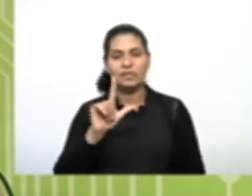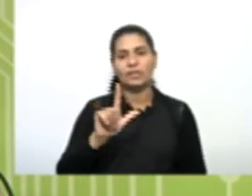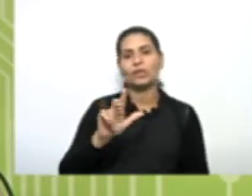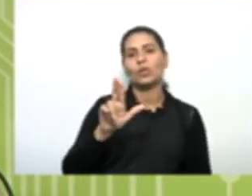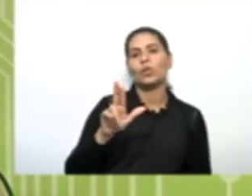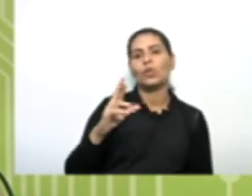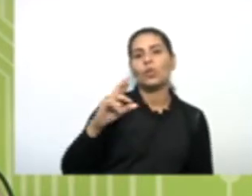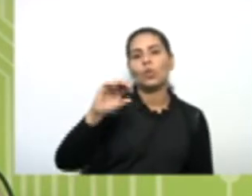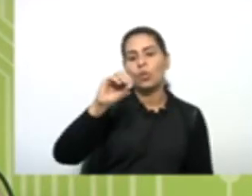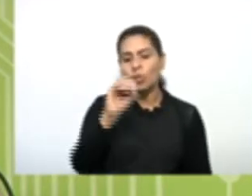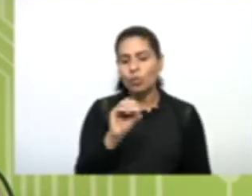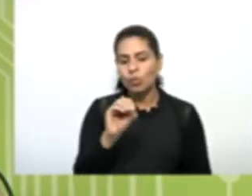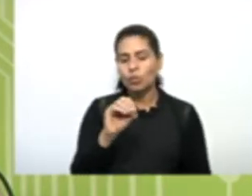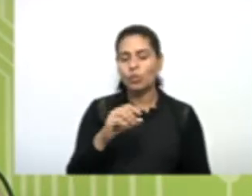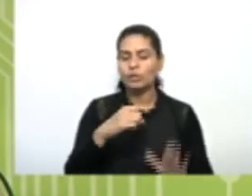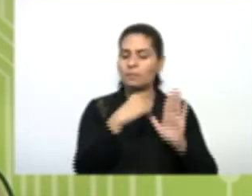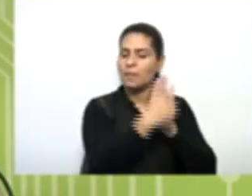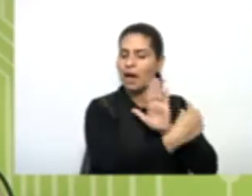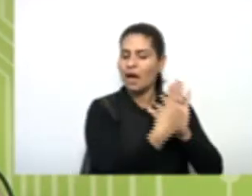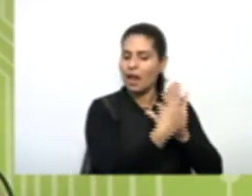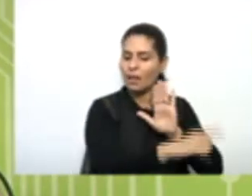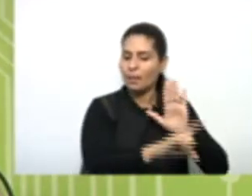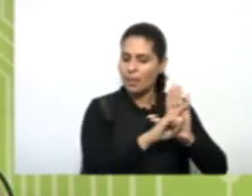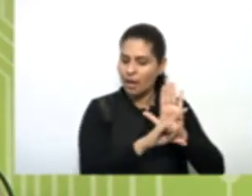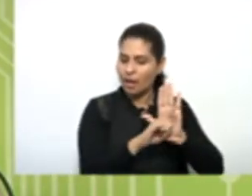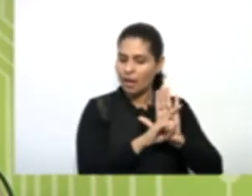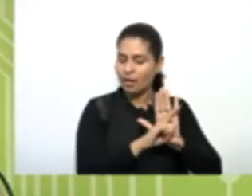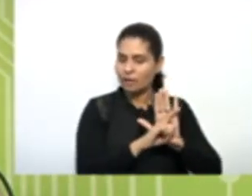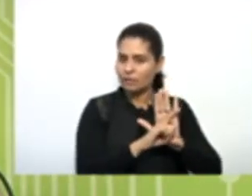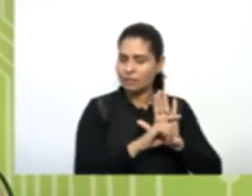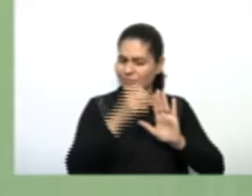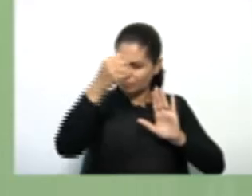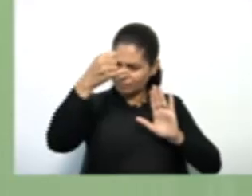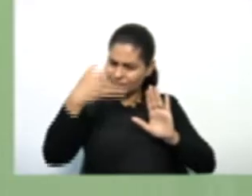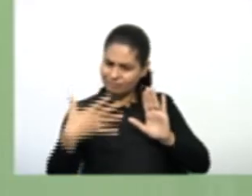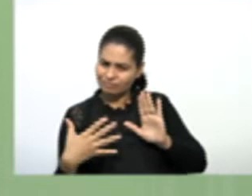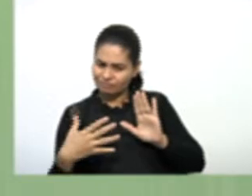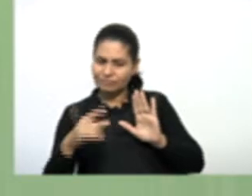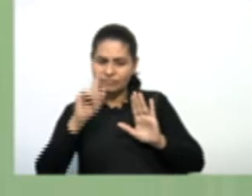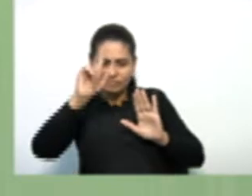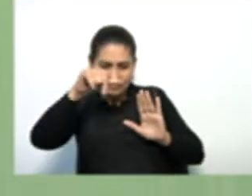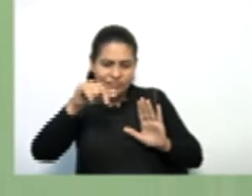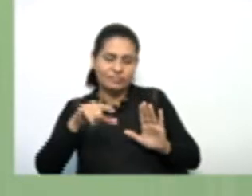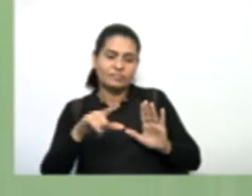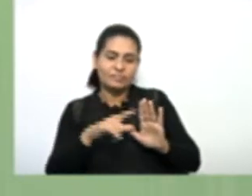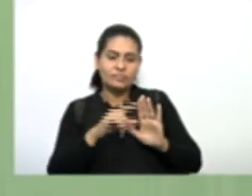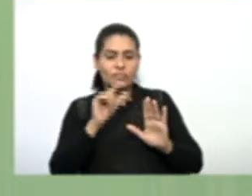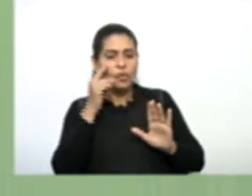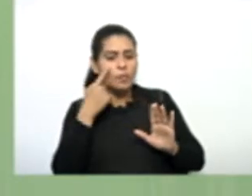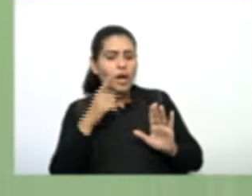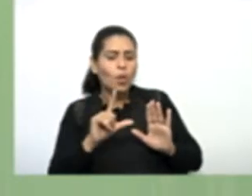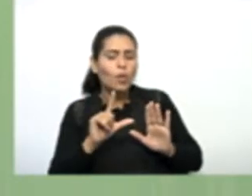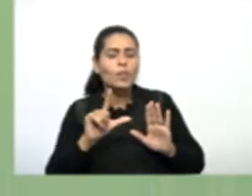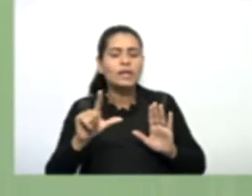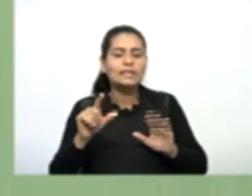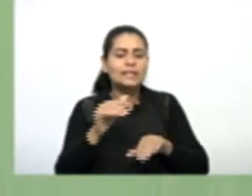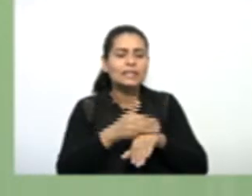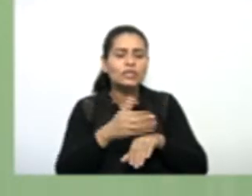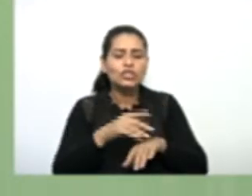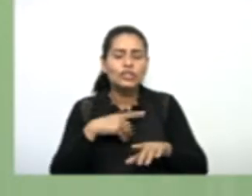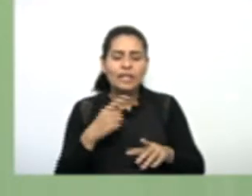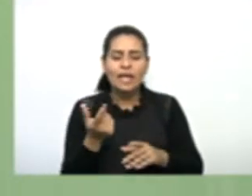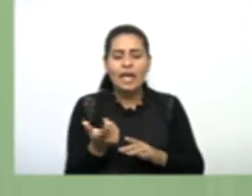vê nesse parágrafo da lei que ela fala o exercício de vou marcar de novo, o exercício de uma